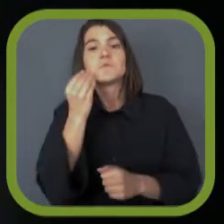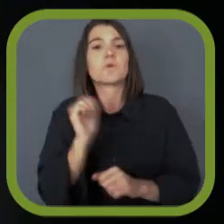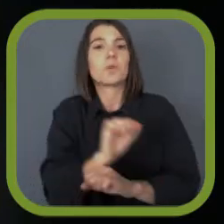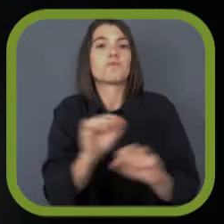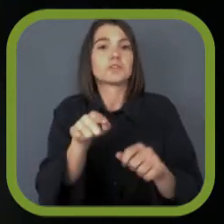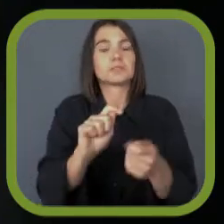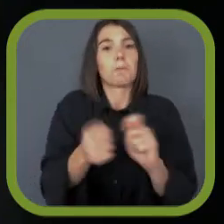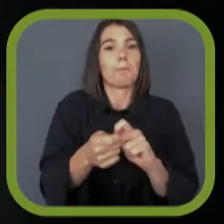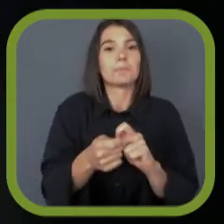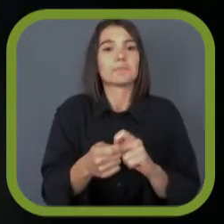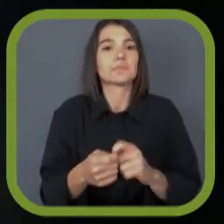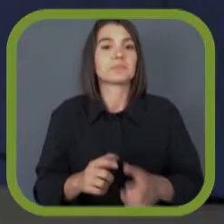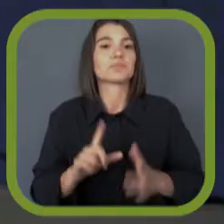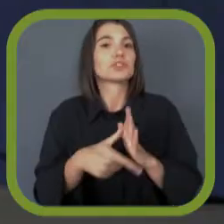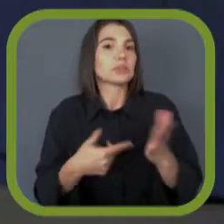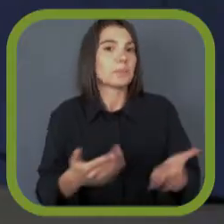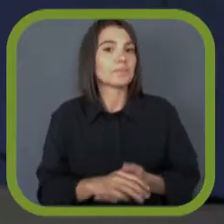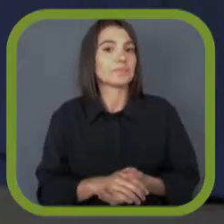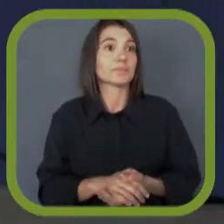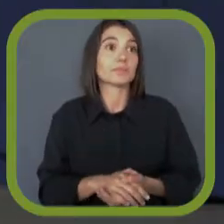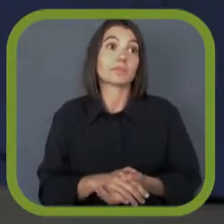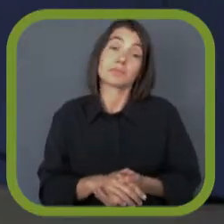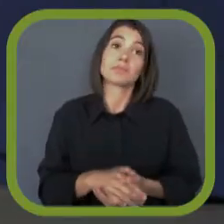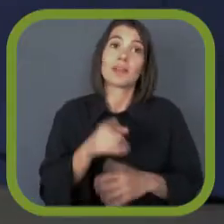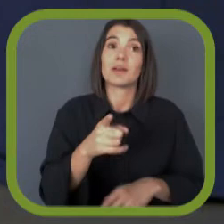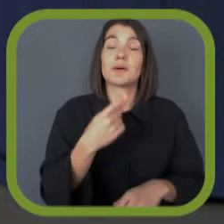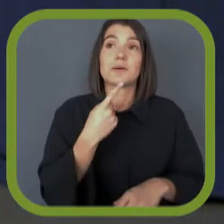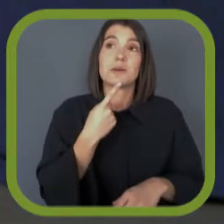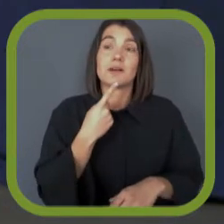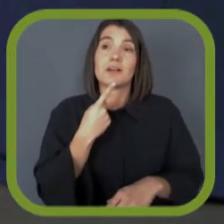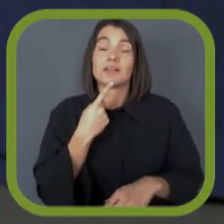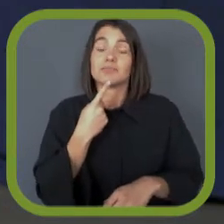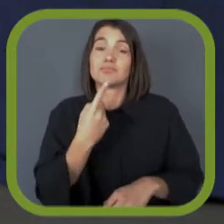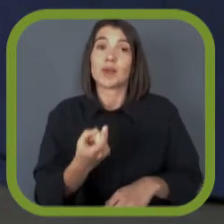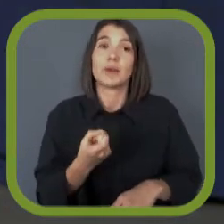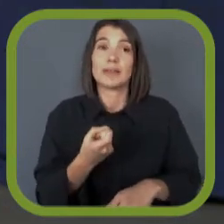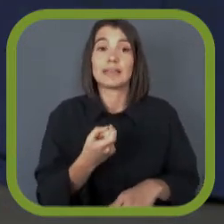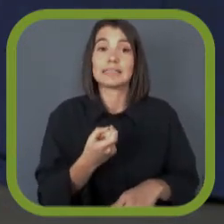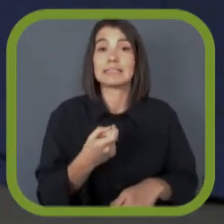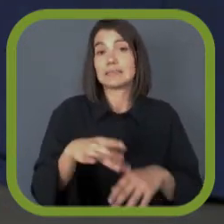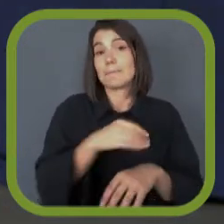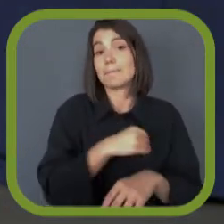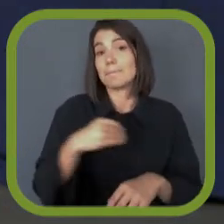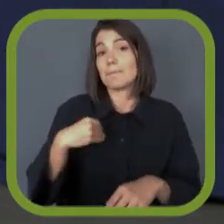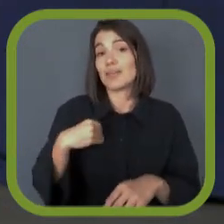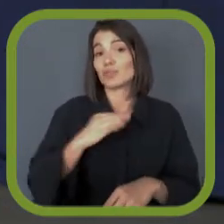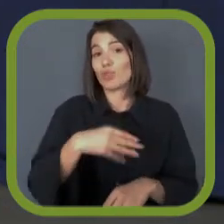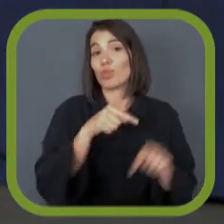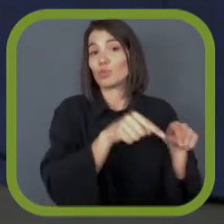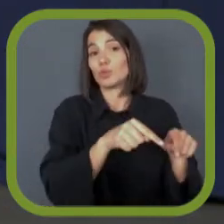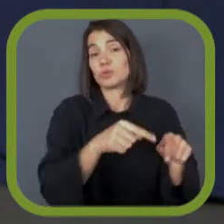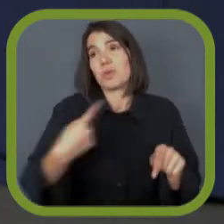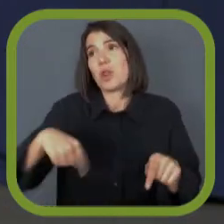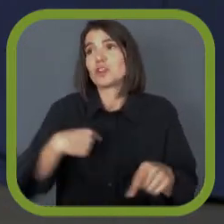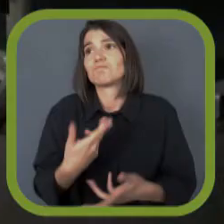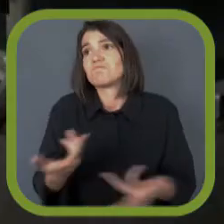Open Air se vai reajustar? Acho que isso talvez seja uma pergunta mais para os médicos do mundo que propriamente